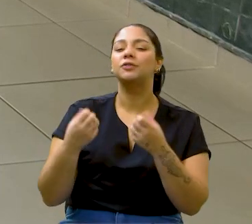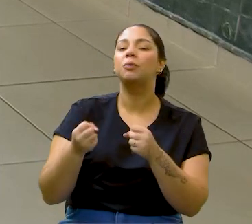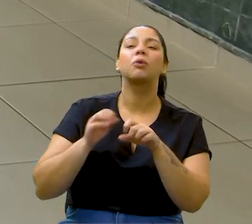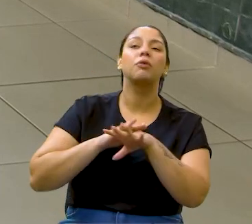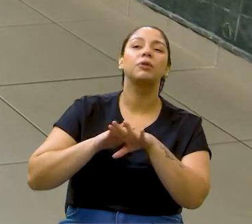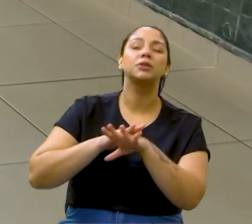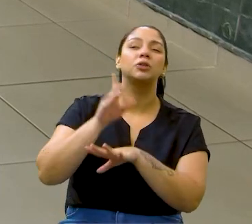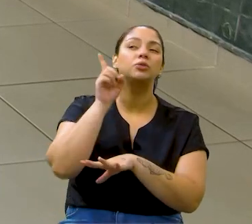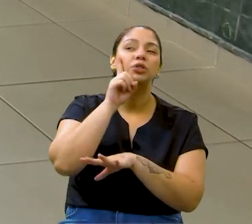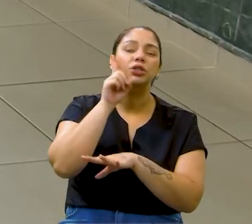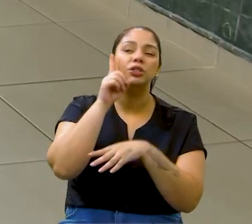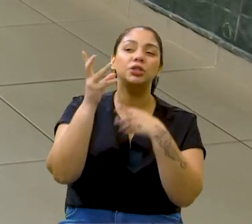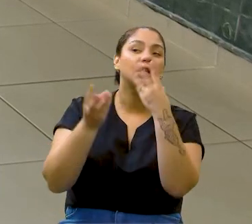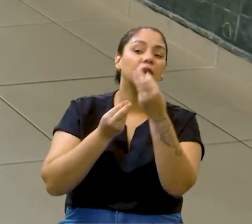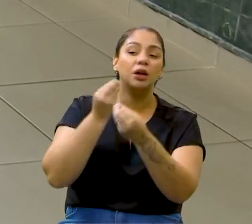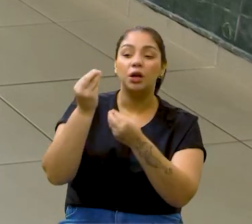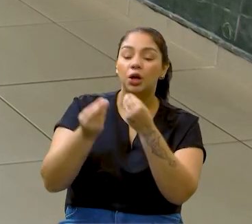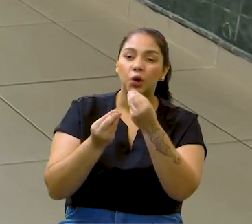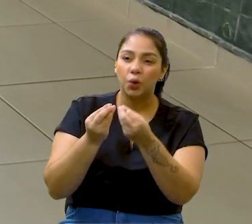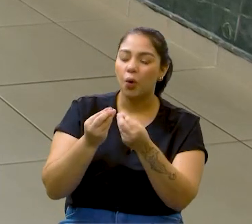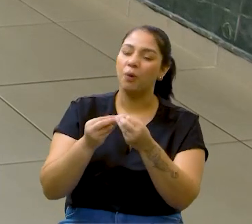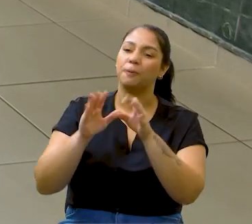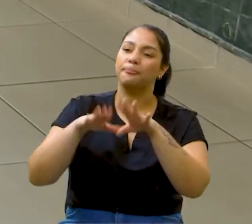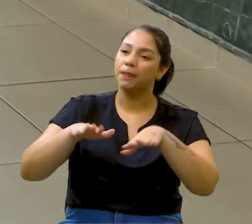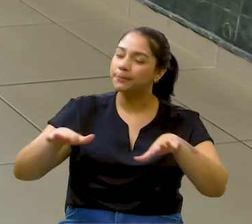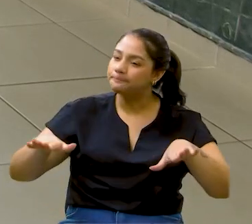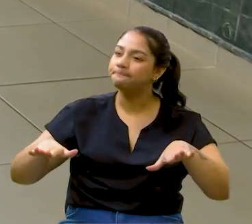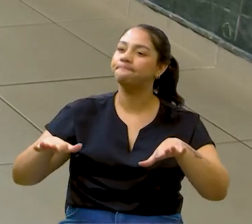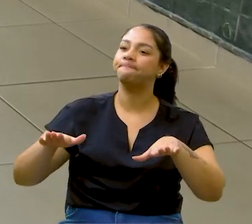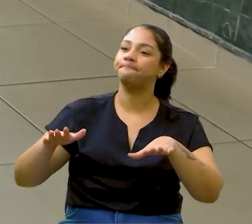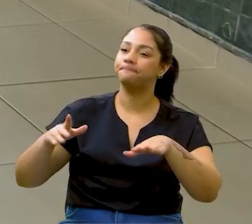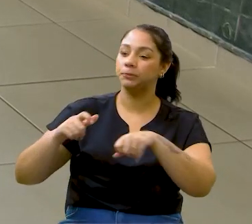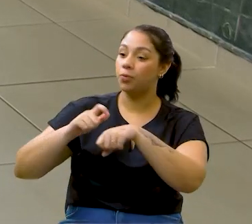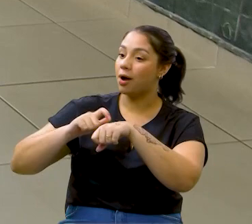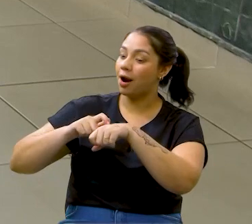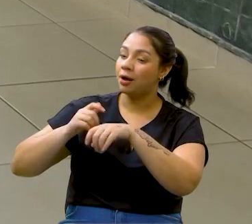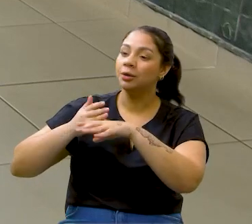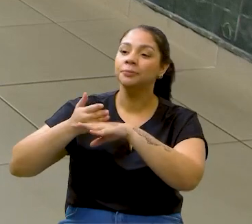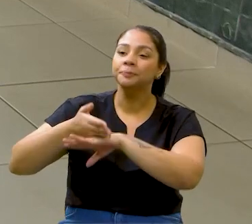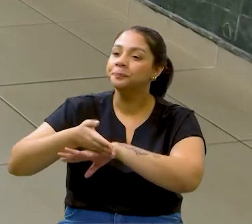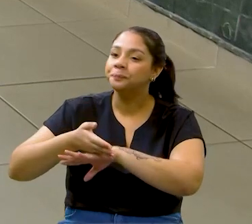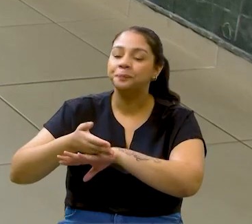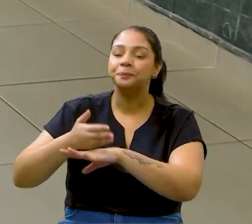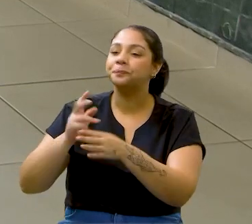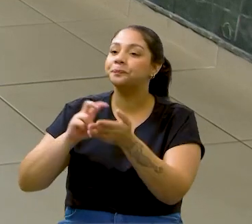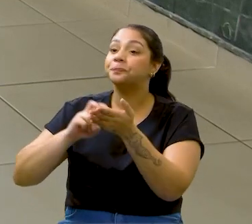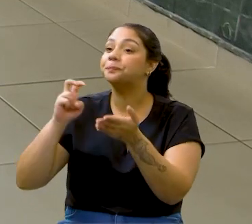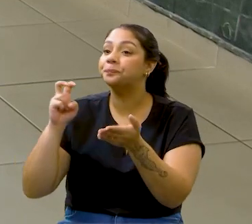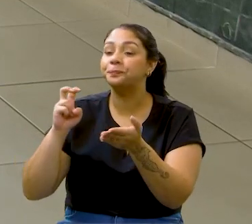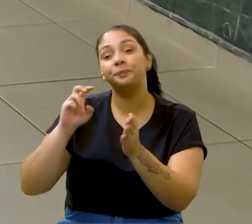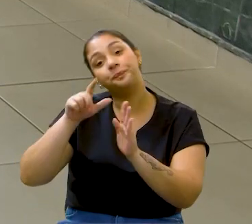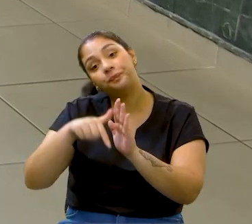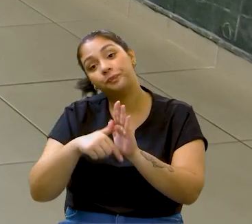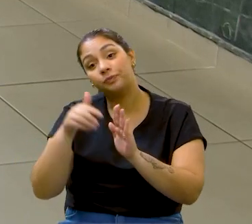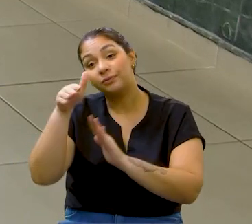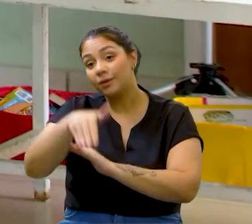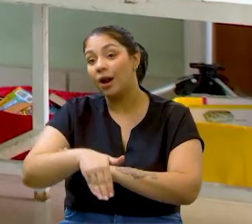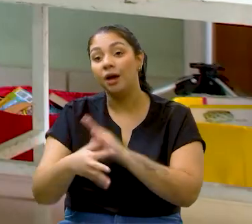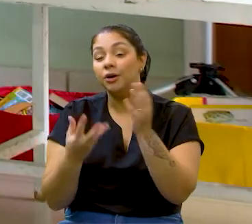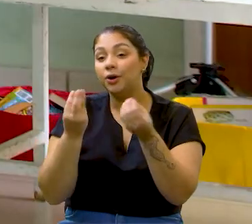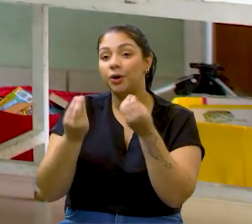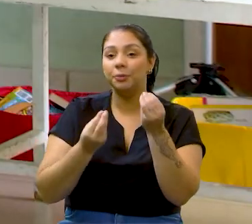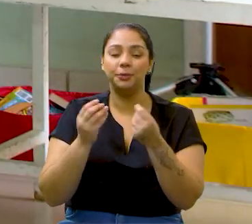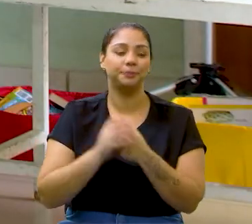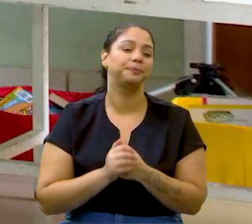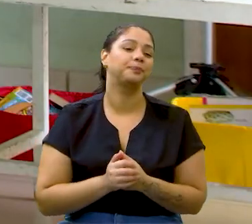dia daqui, né? A criançada entra cedo, entra um pouquinho mais tarde, como é que é o funcionamento aqui?